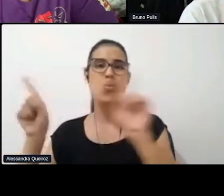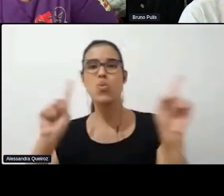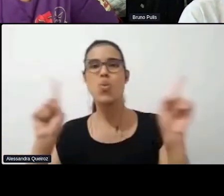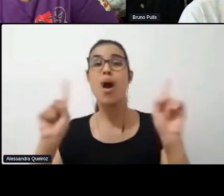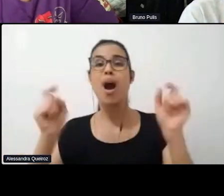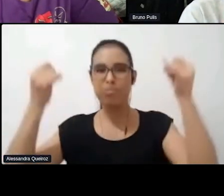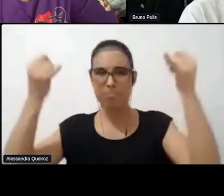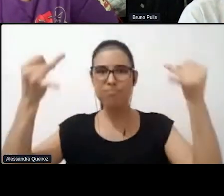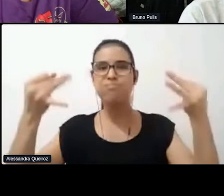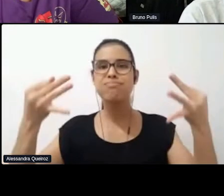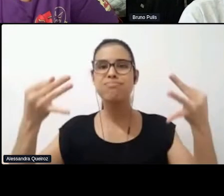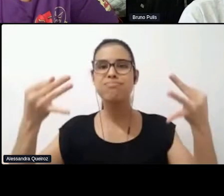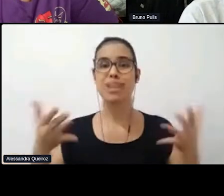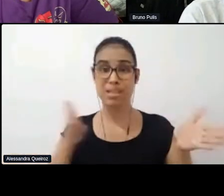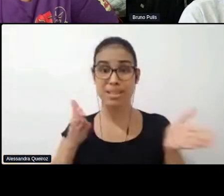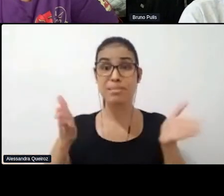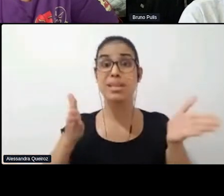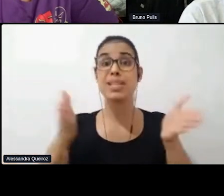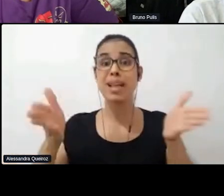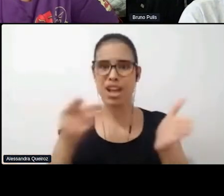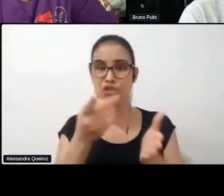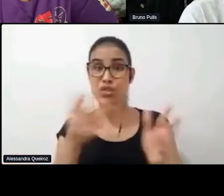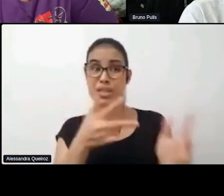na acessibilidade que mais chamam a atenção de vocês?